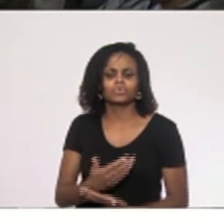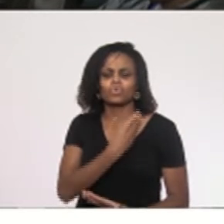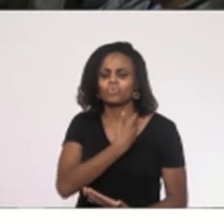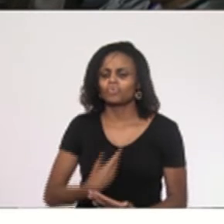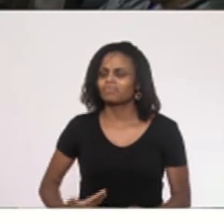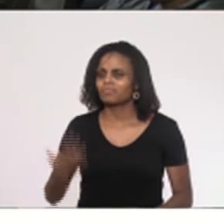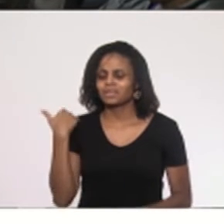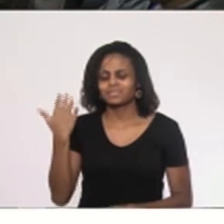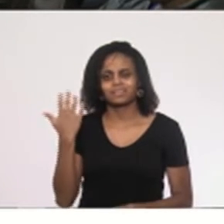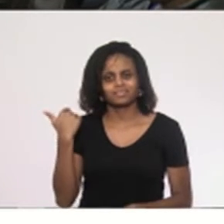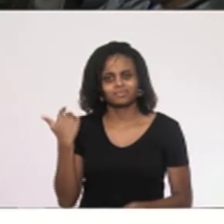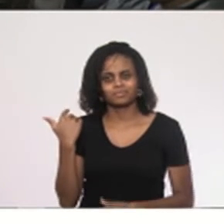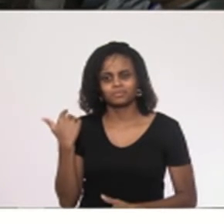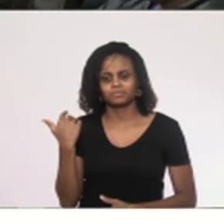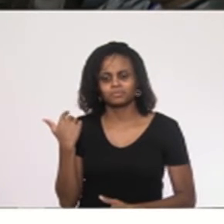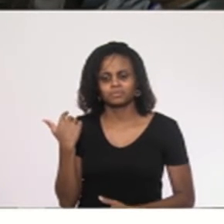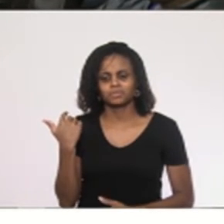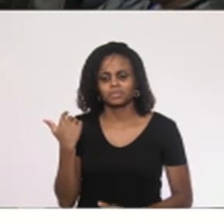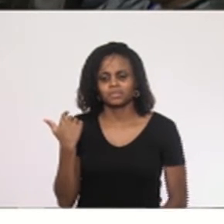um